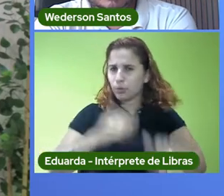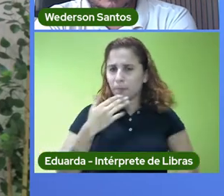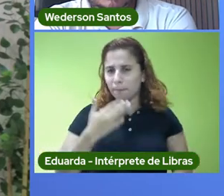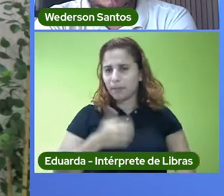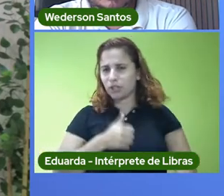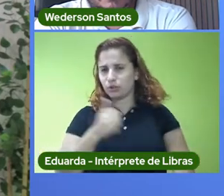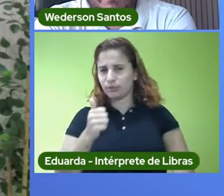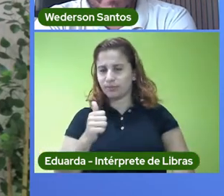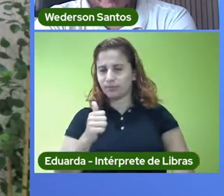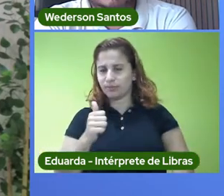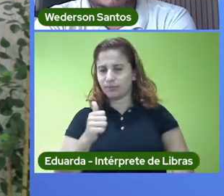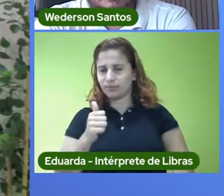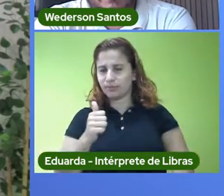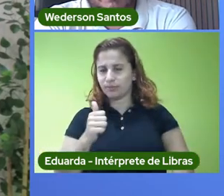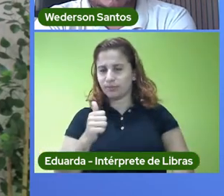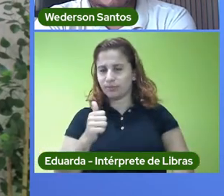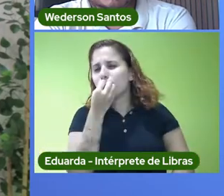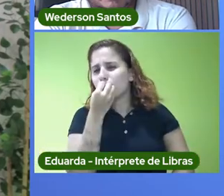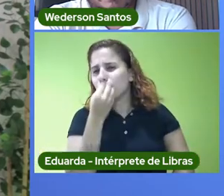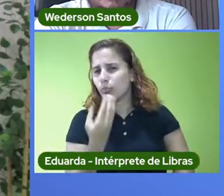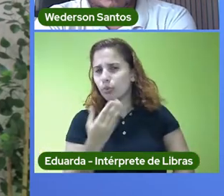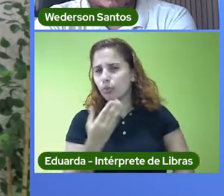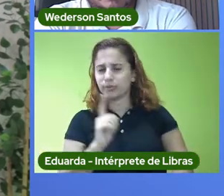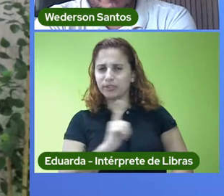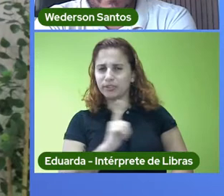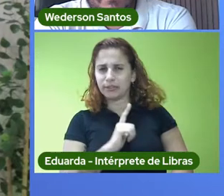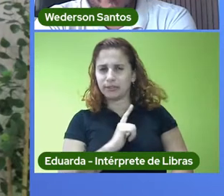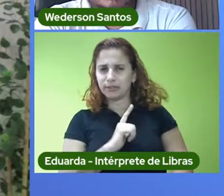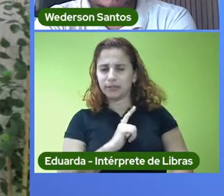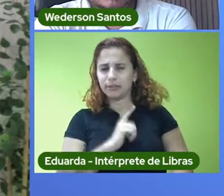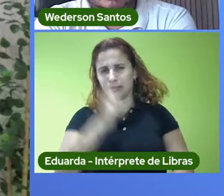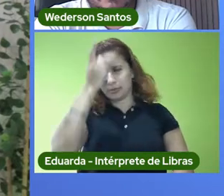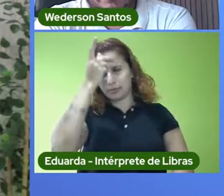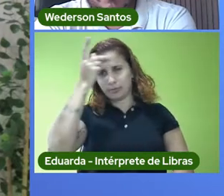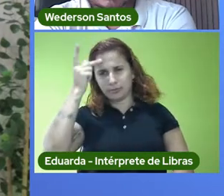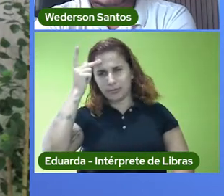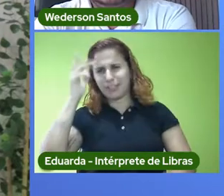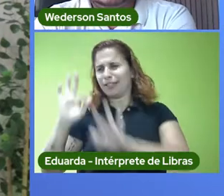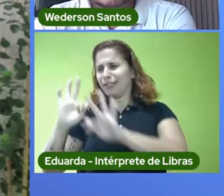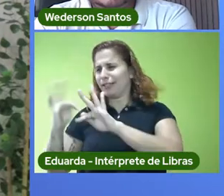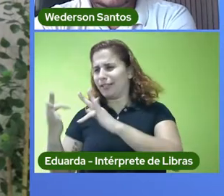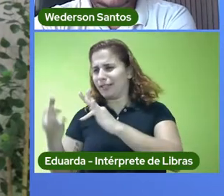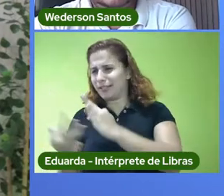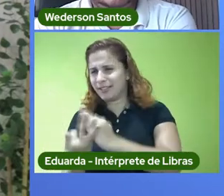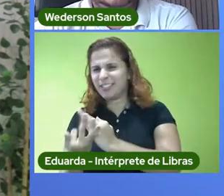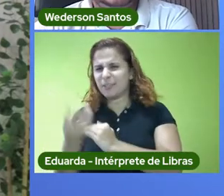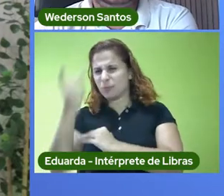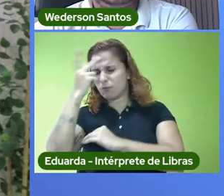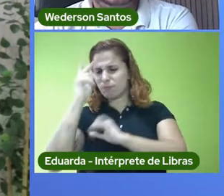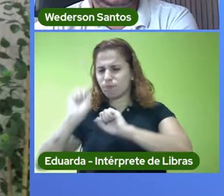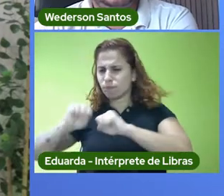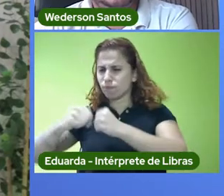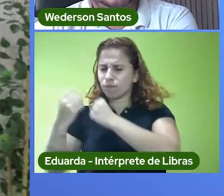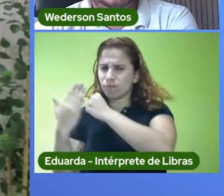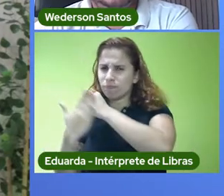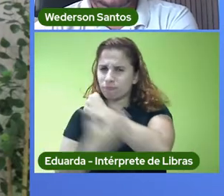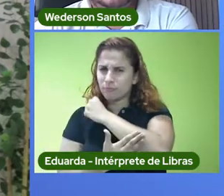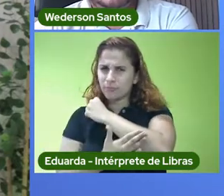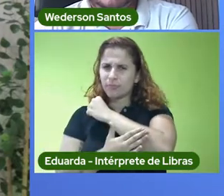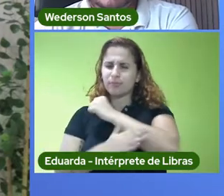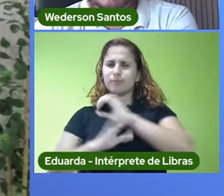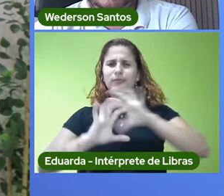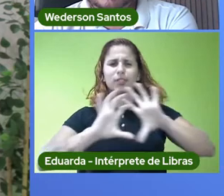é muito bom ter aqui com a gente famílias, autodefensores, várias